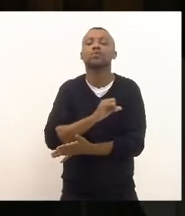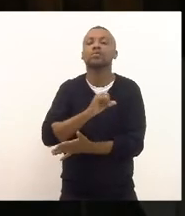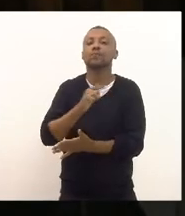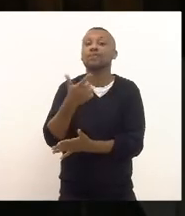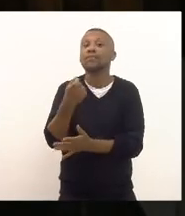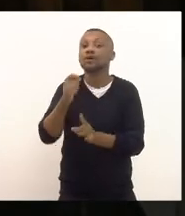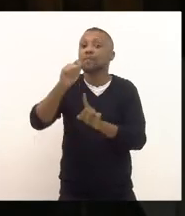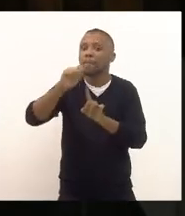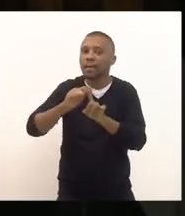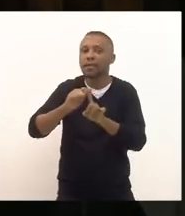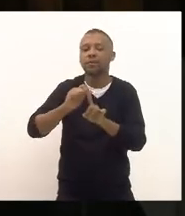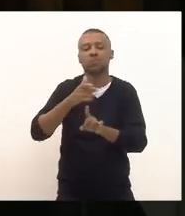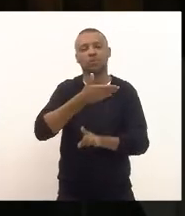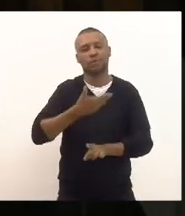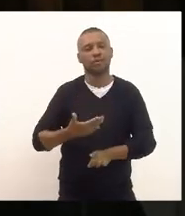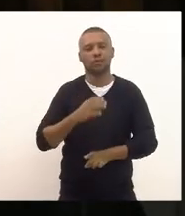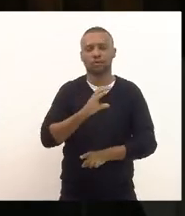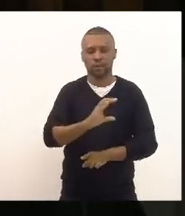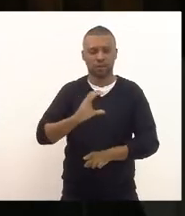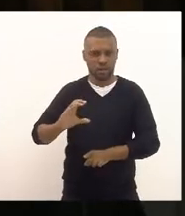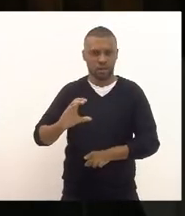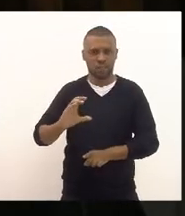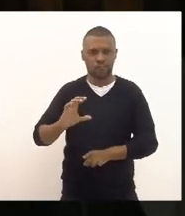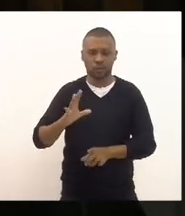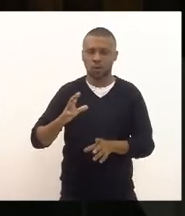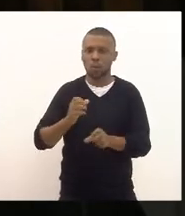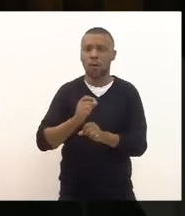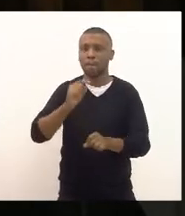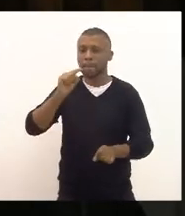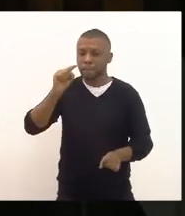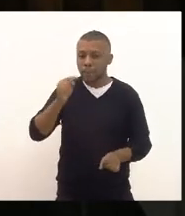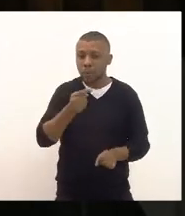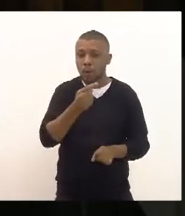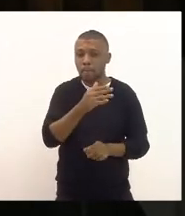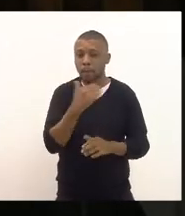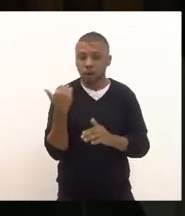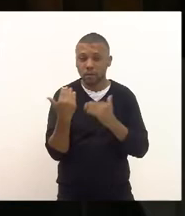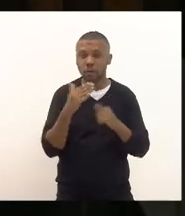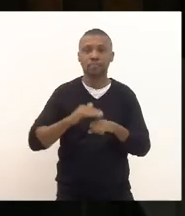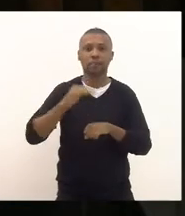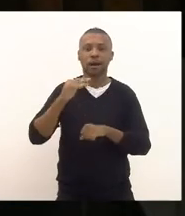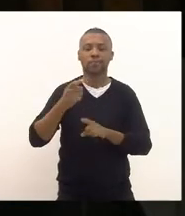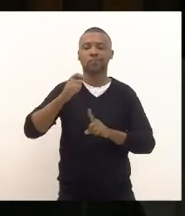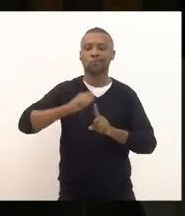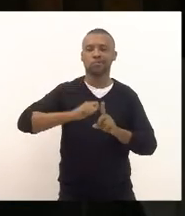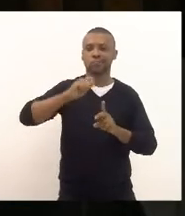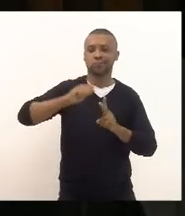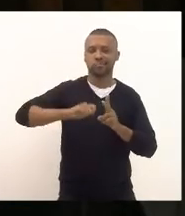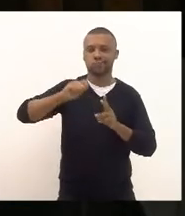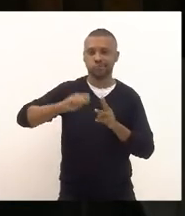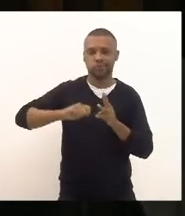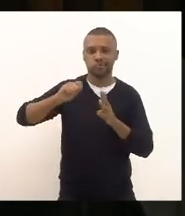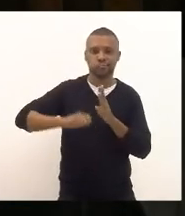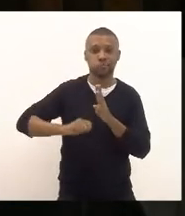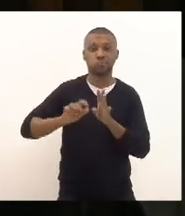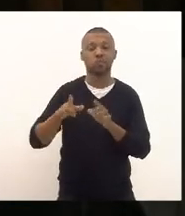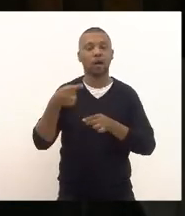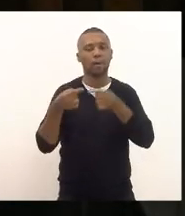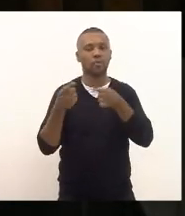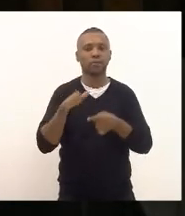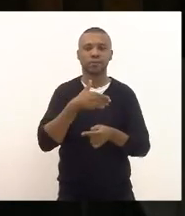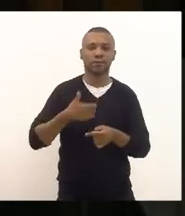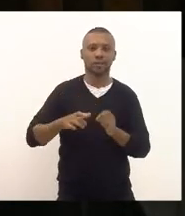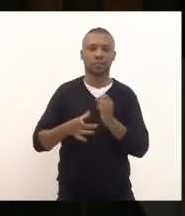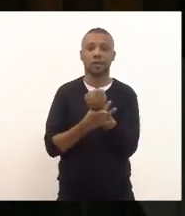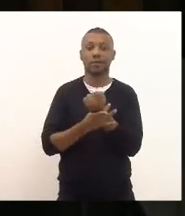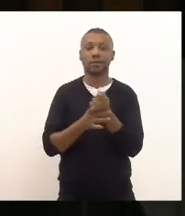Castro foram mais de 20 mil morte mais de mil mortes provocadas pela polícia por mês Isso é uma política de segurança que